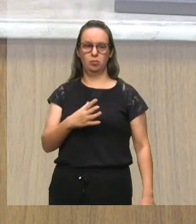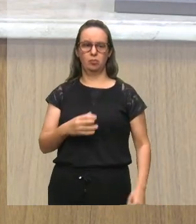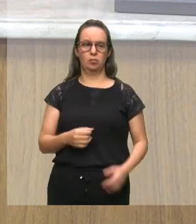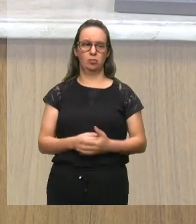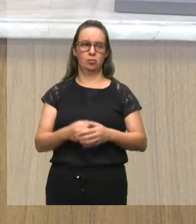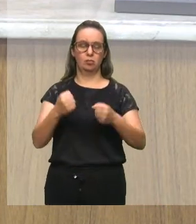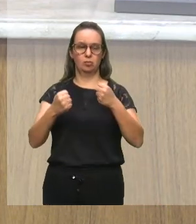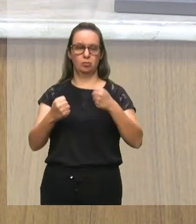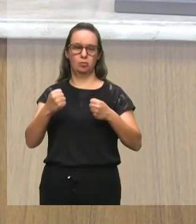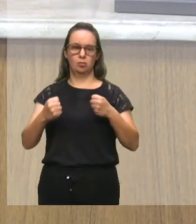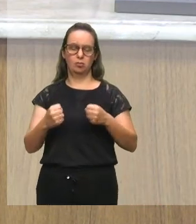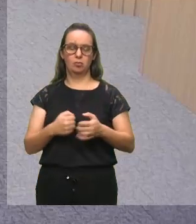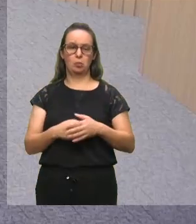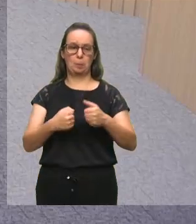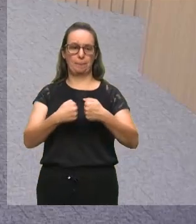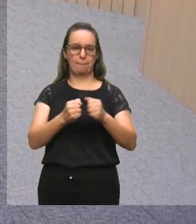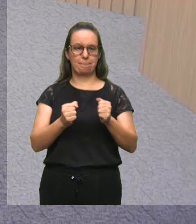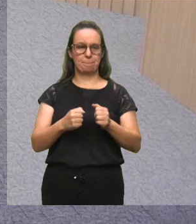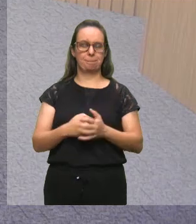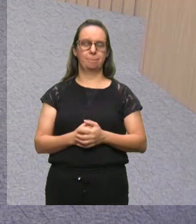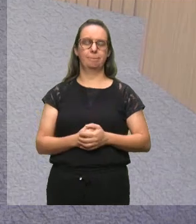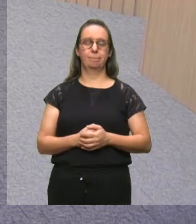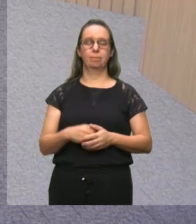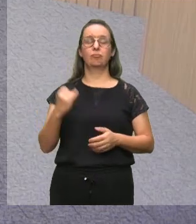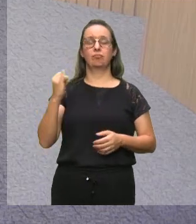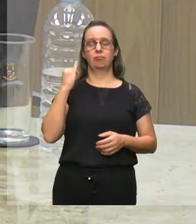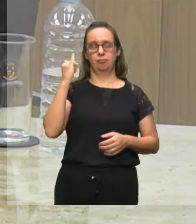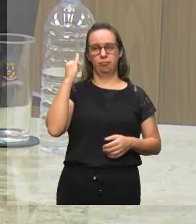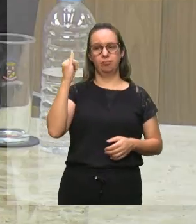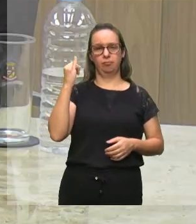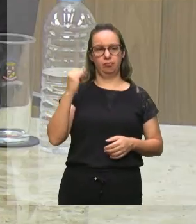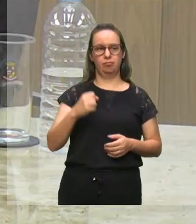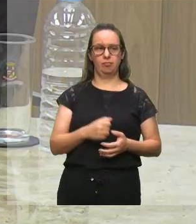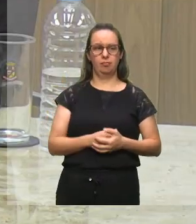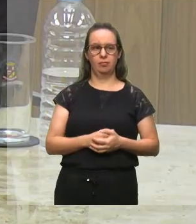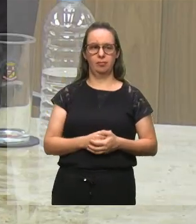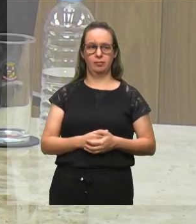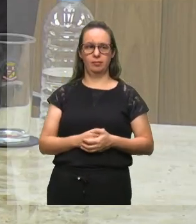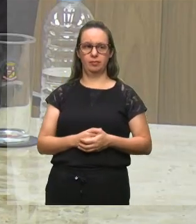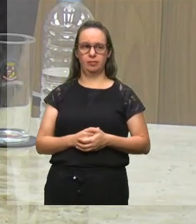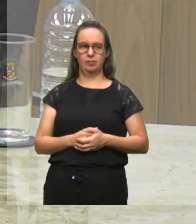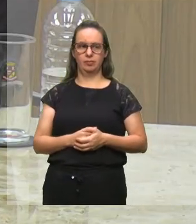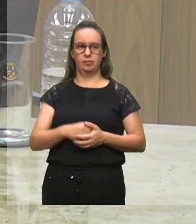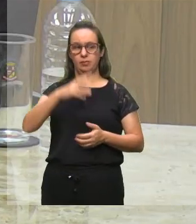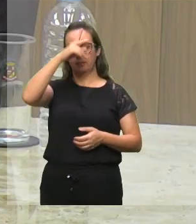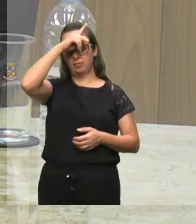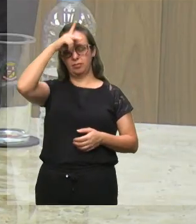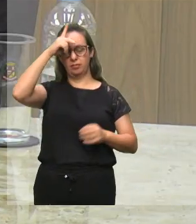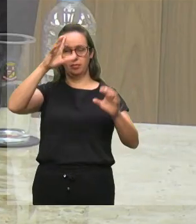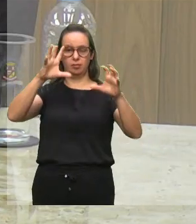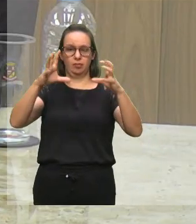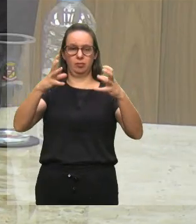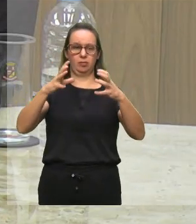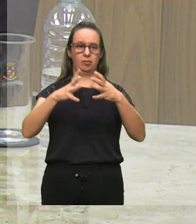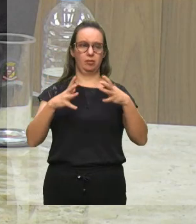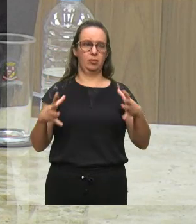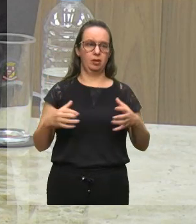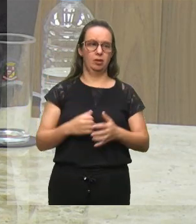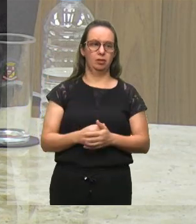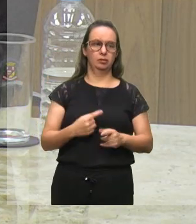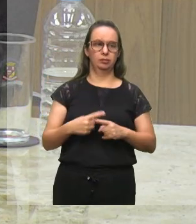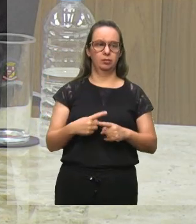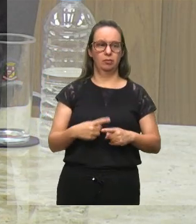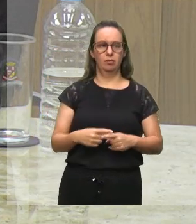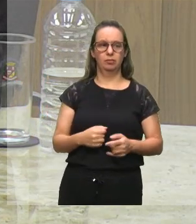Felipe. E é importante, né, o aumento de linhas. Né, e a próxima prefeita dá uma atenção maior, porque o anseio e a